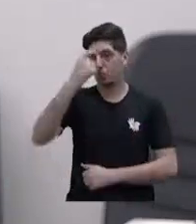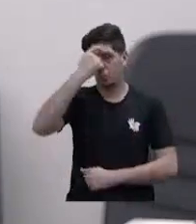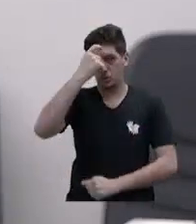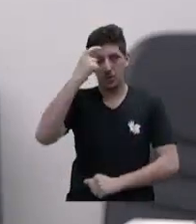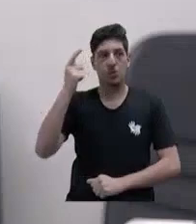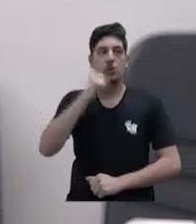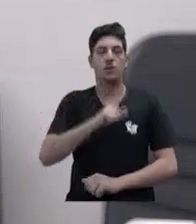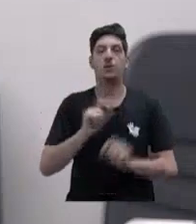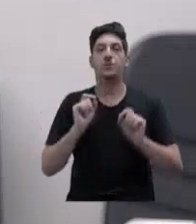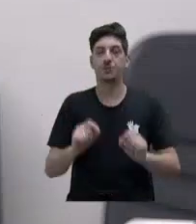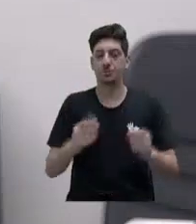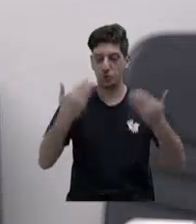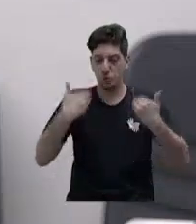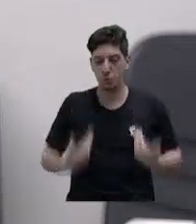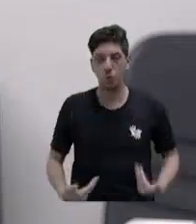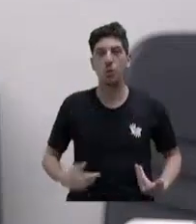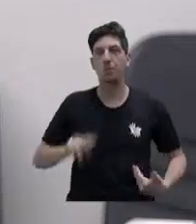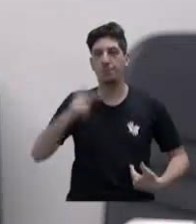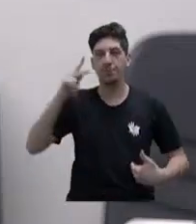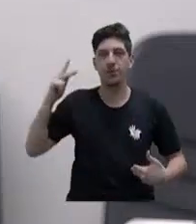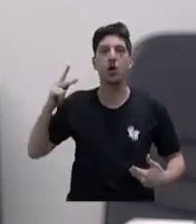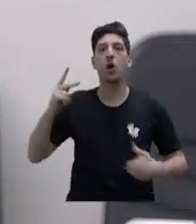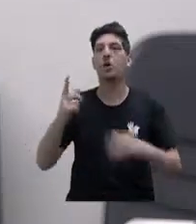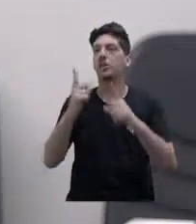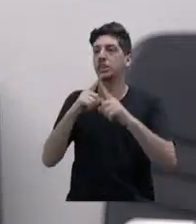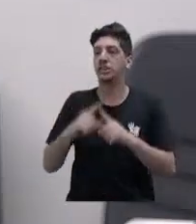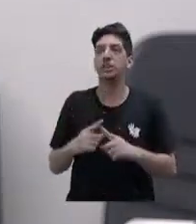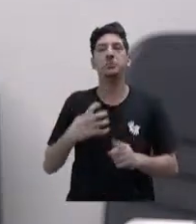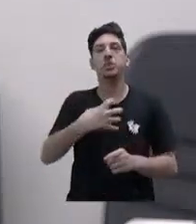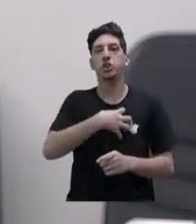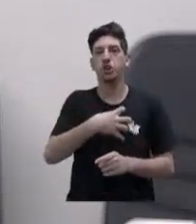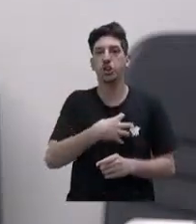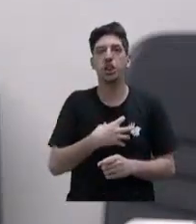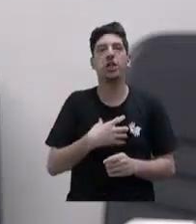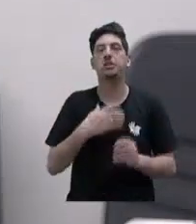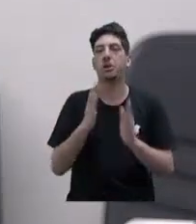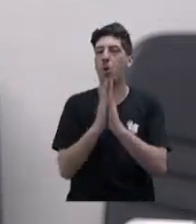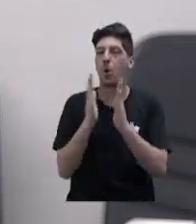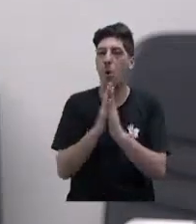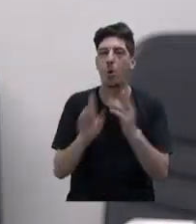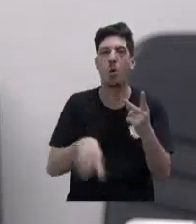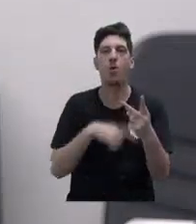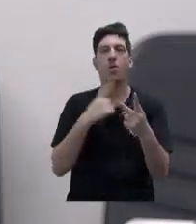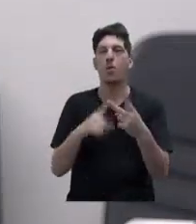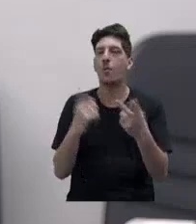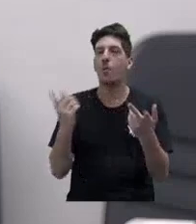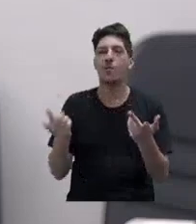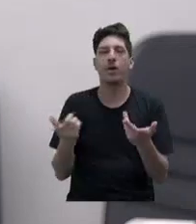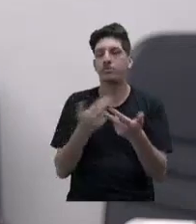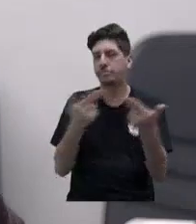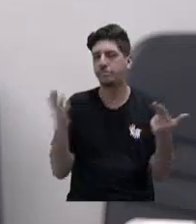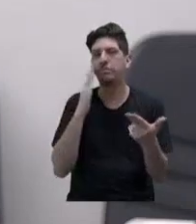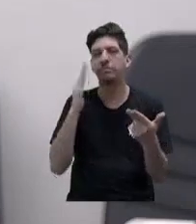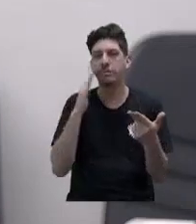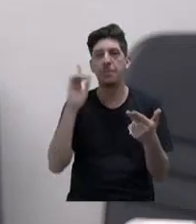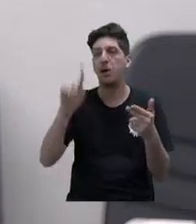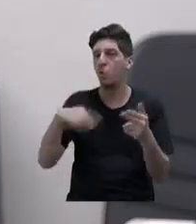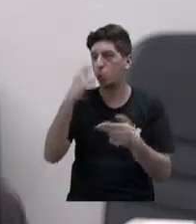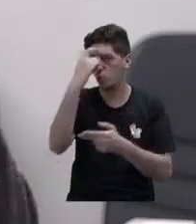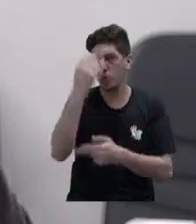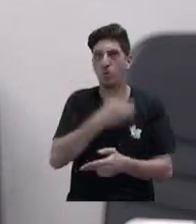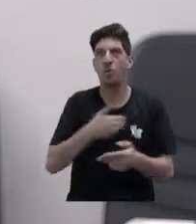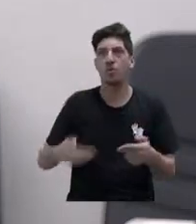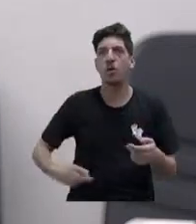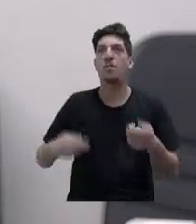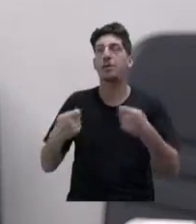de que o meu corpo, a minha história e a forma de eu rezar, de eu cultuar, é cultural e precisa ser financiado pelo Estado como forma